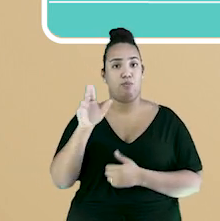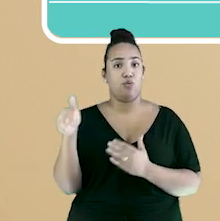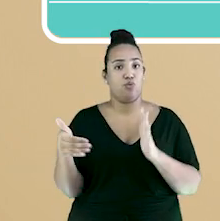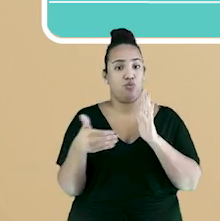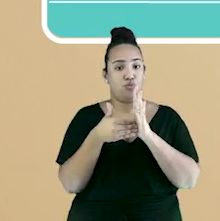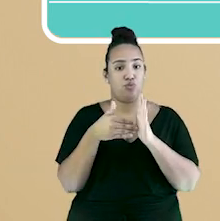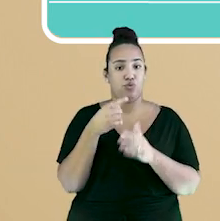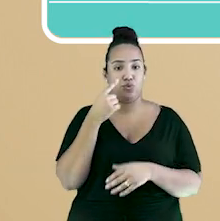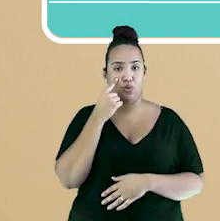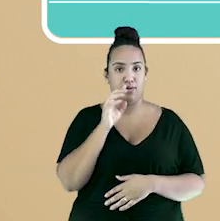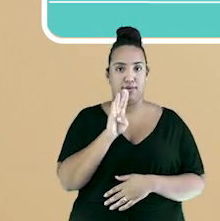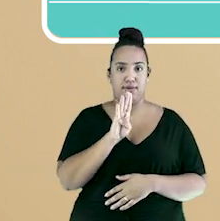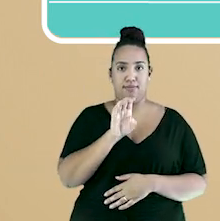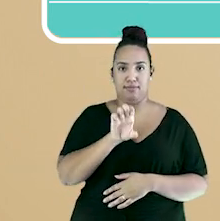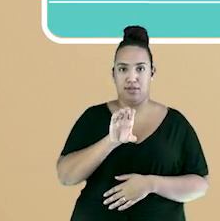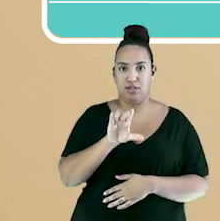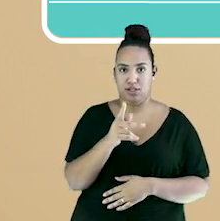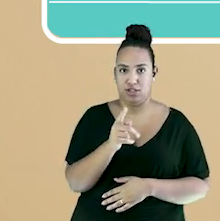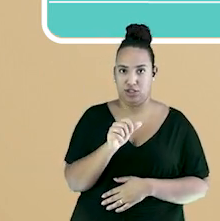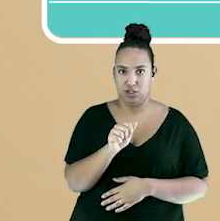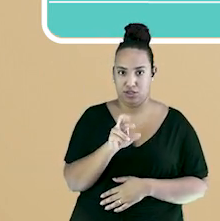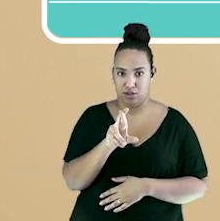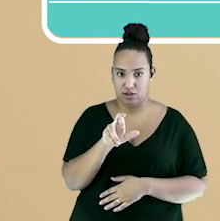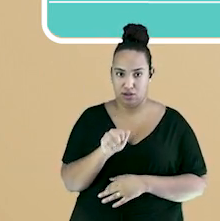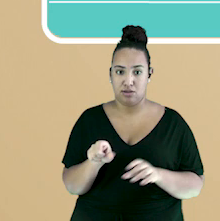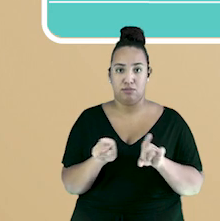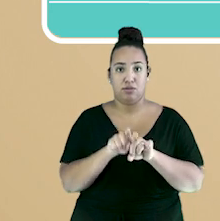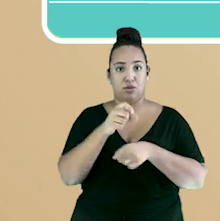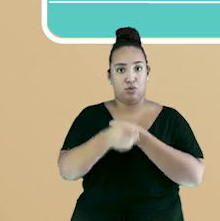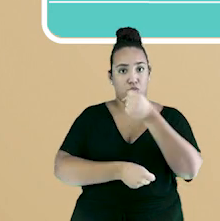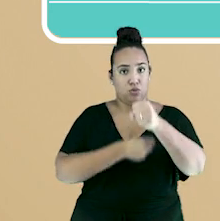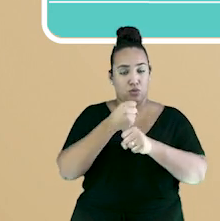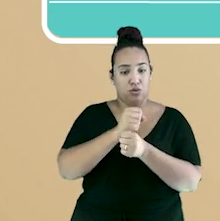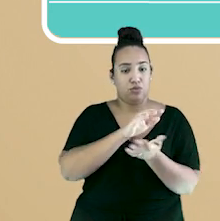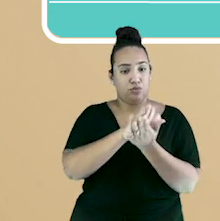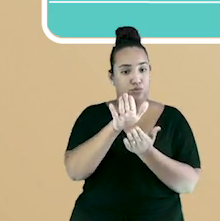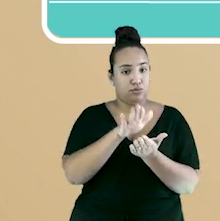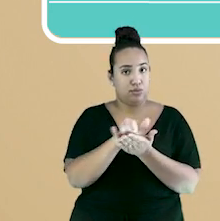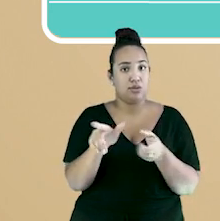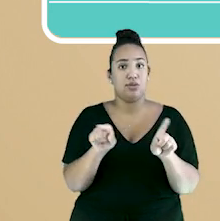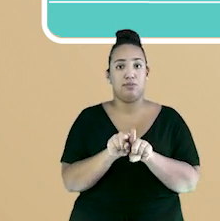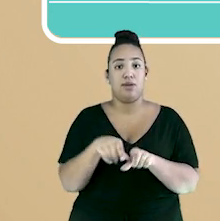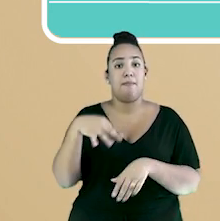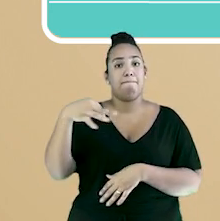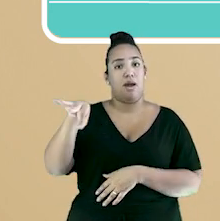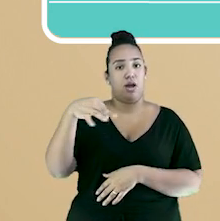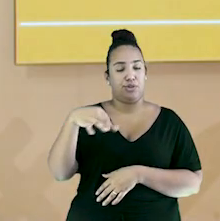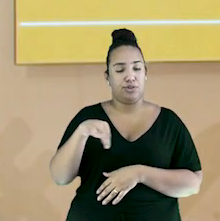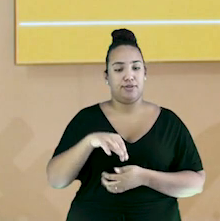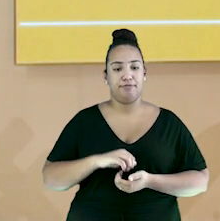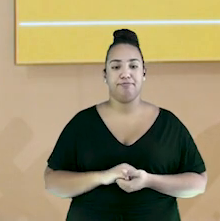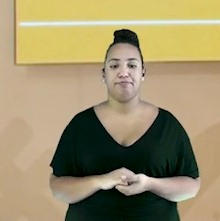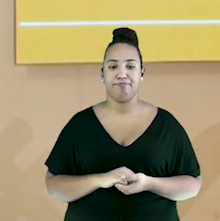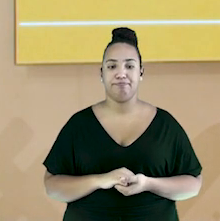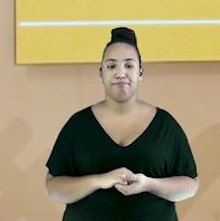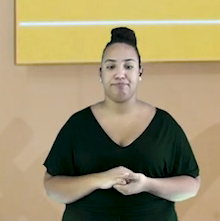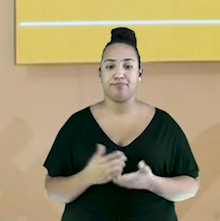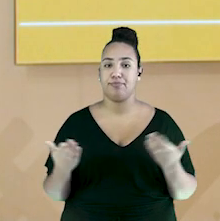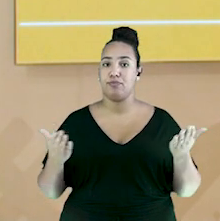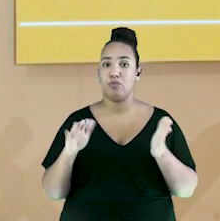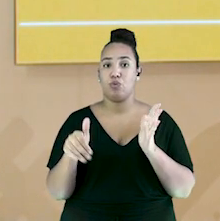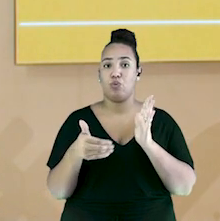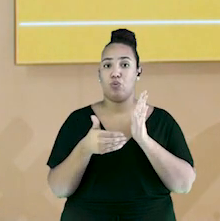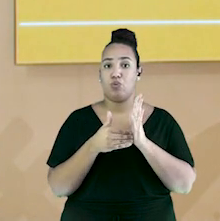sobrenome, no caso do autor é Bechara, o ano de publicação da obra e a página referente ao trecho. O último tipo